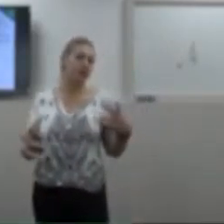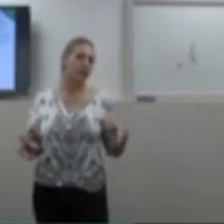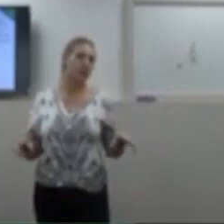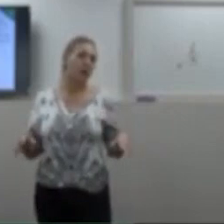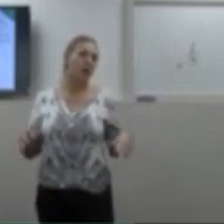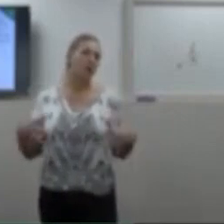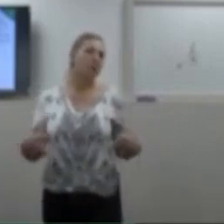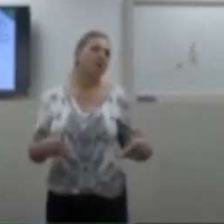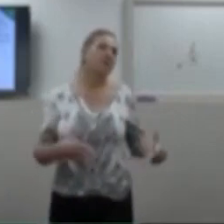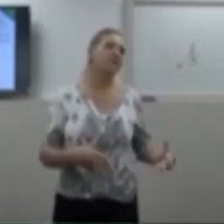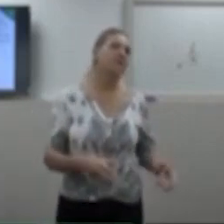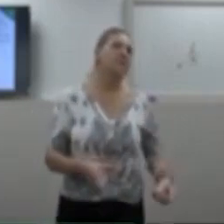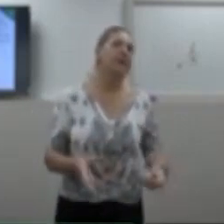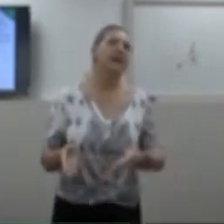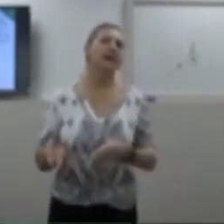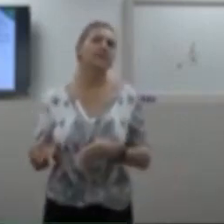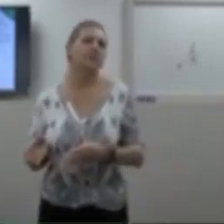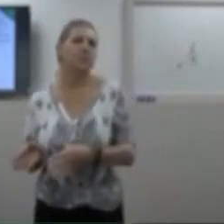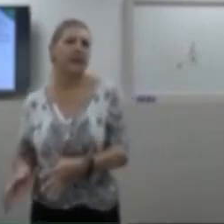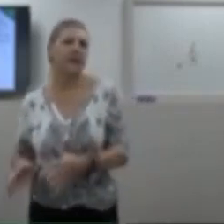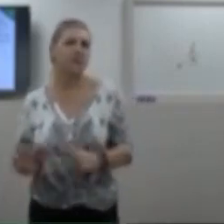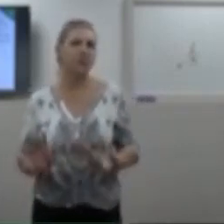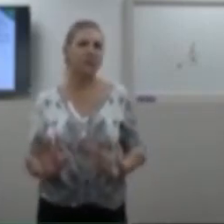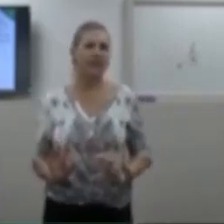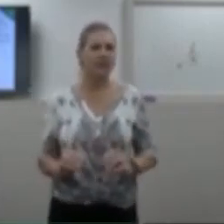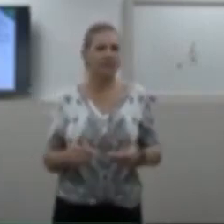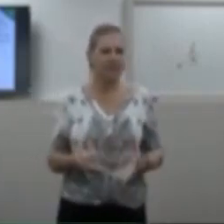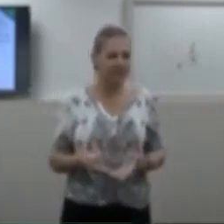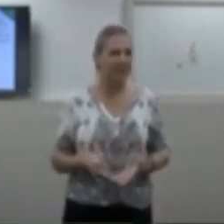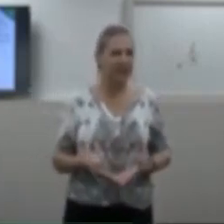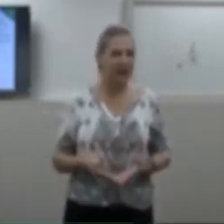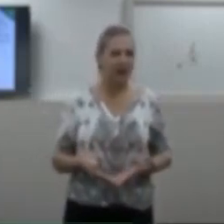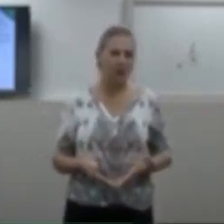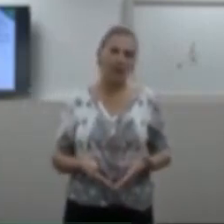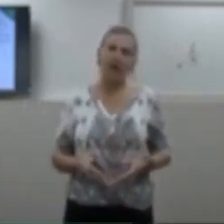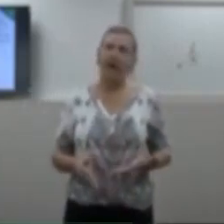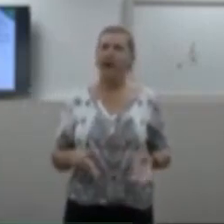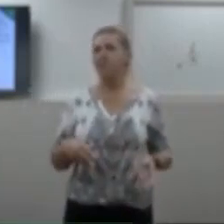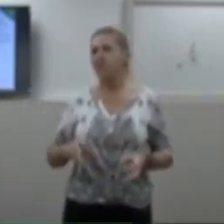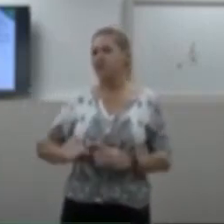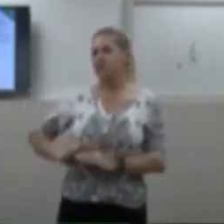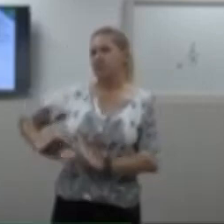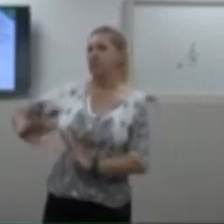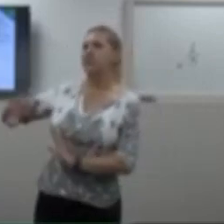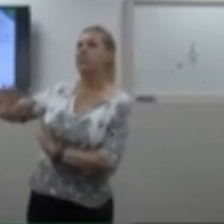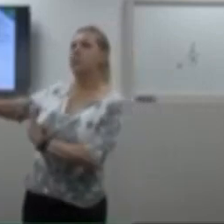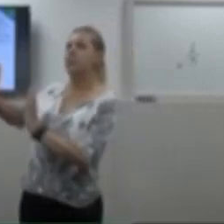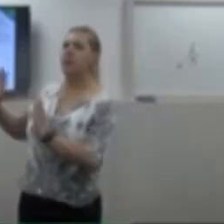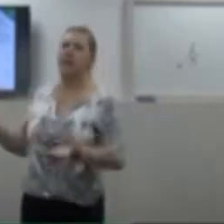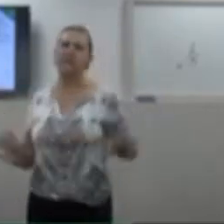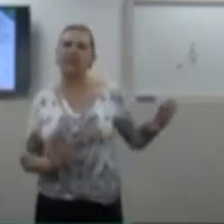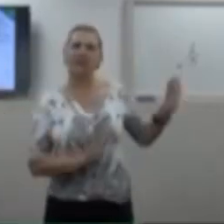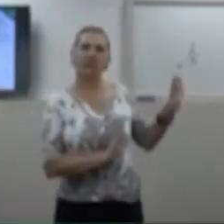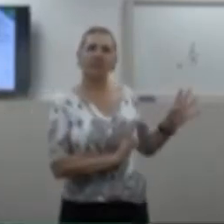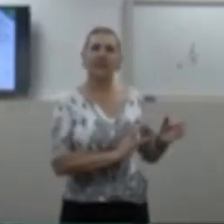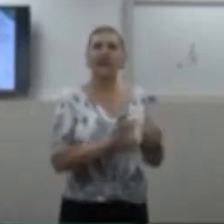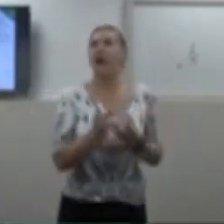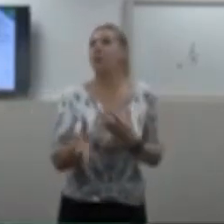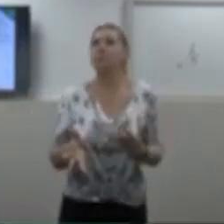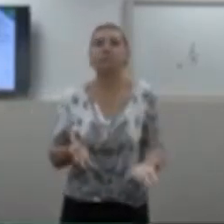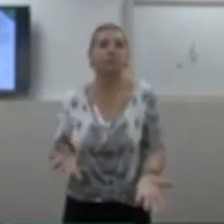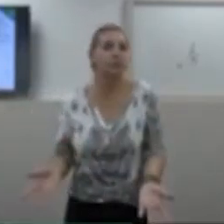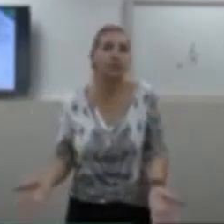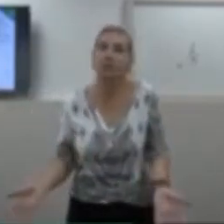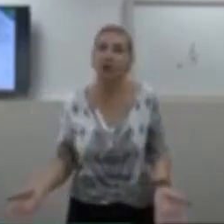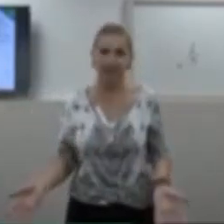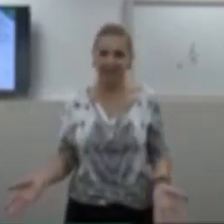Pensando nisso, como que nós vamos aplicar esses numerais multiplicativos na vida real? Ah, professora, mas coisa de português tem a ver com a vida